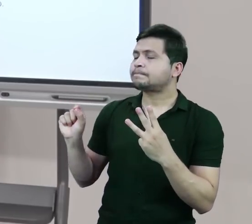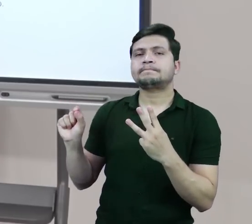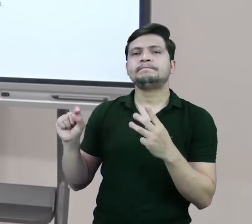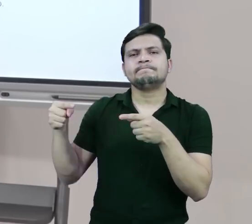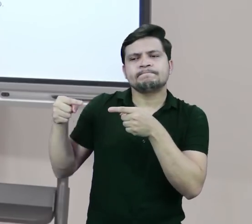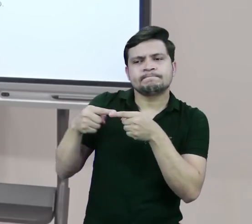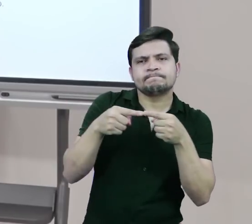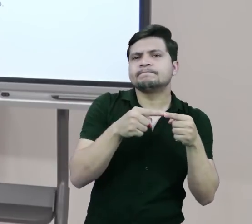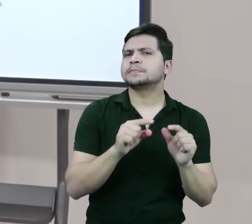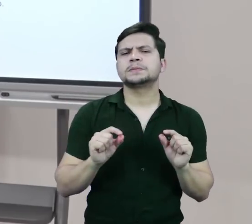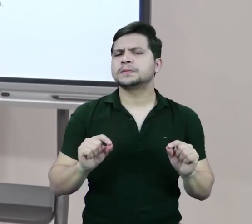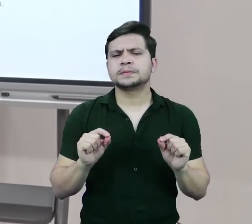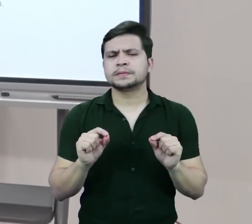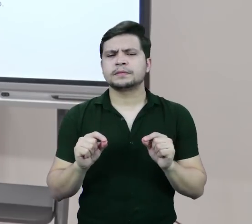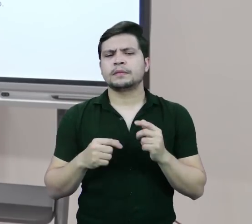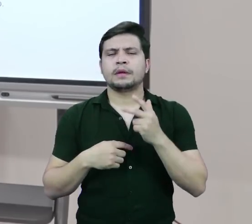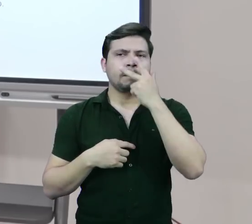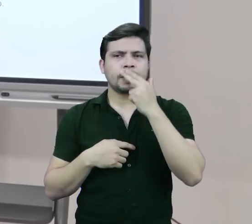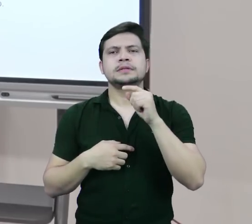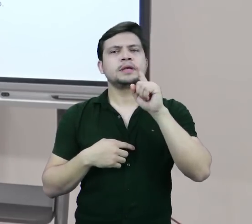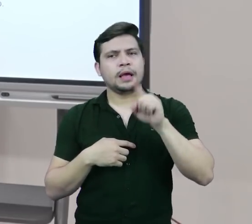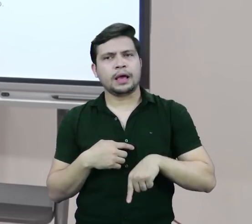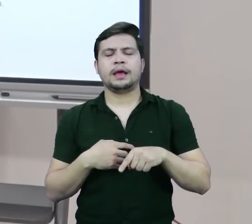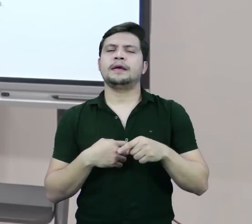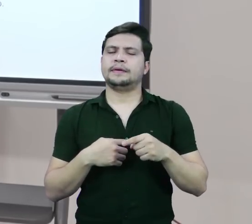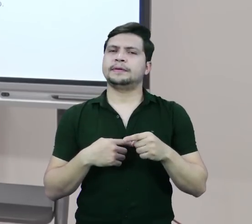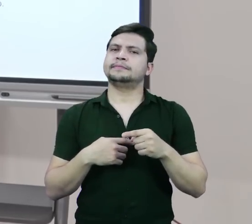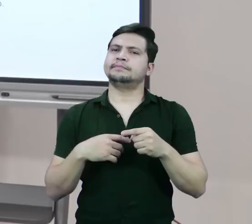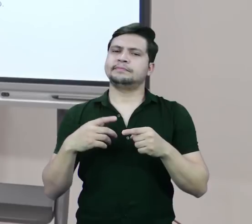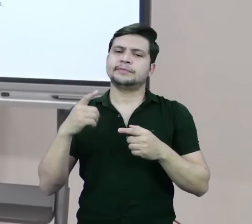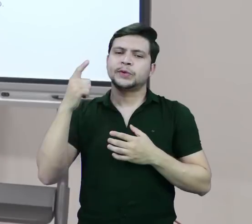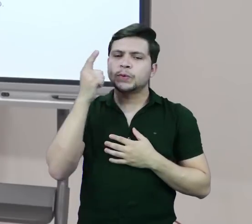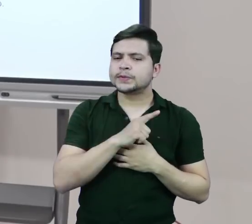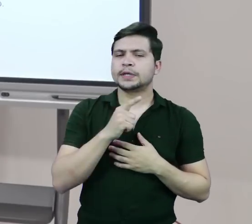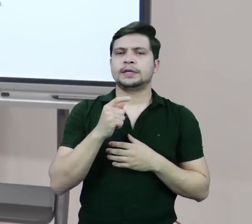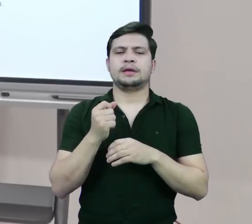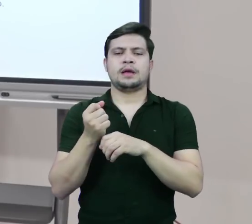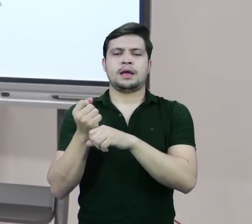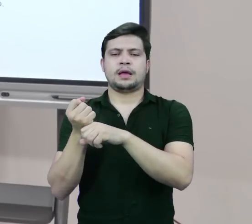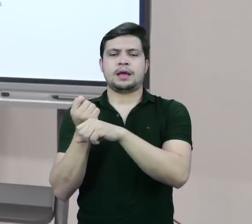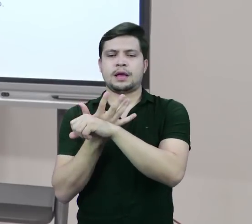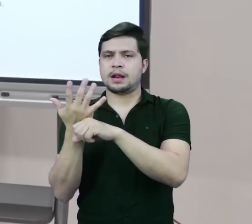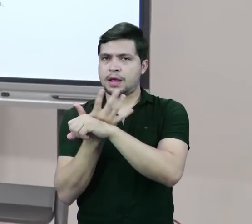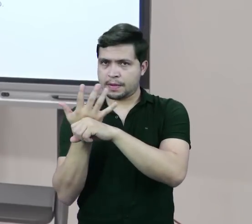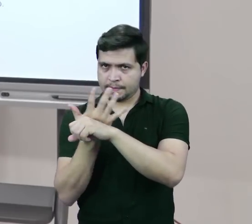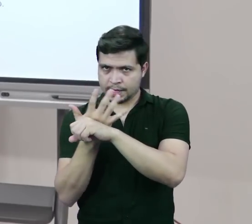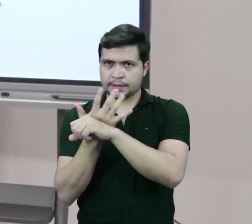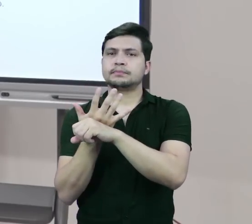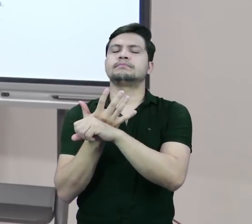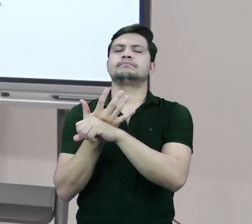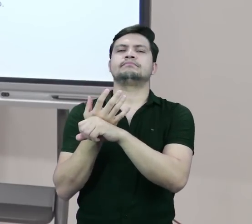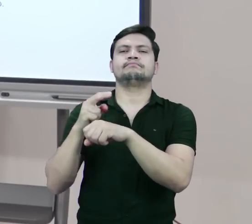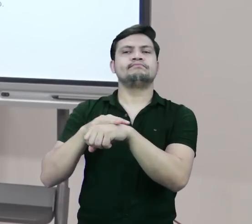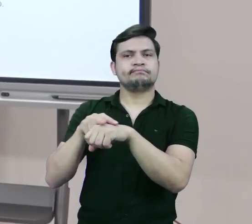em comum, né? Eles vão formar a dita cadeia alimentar. A grama é um